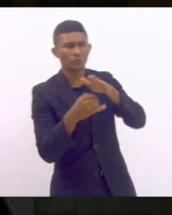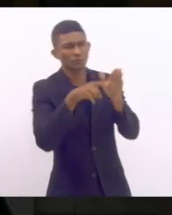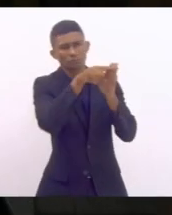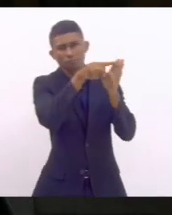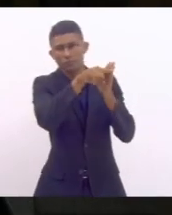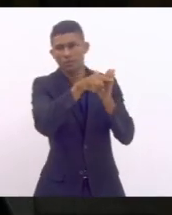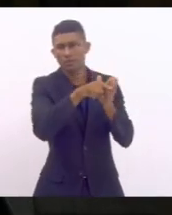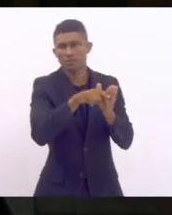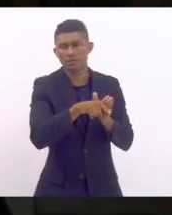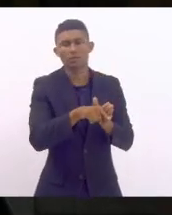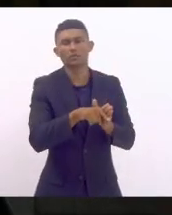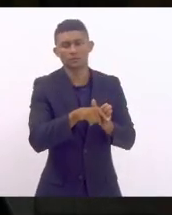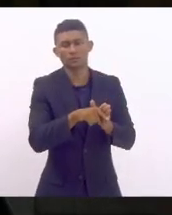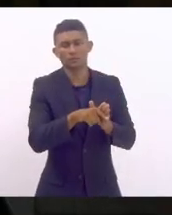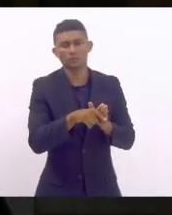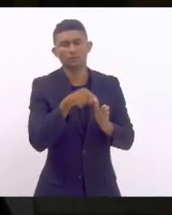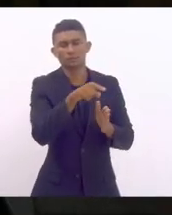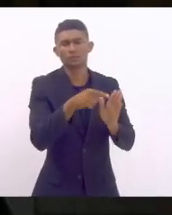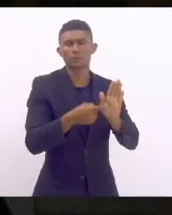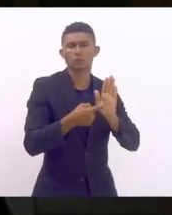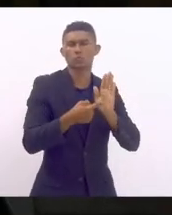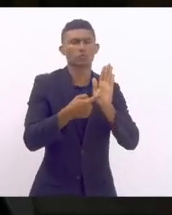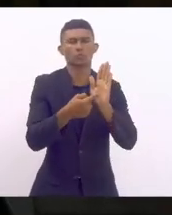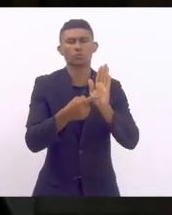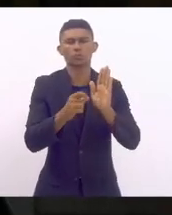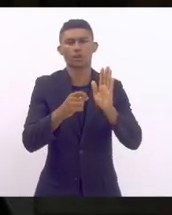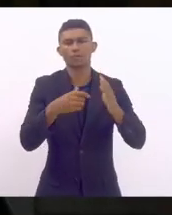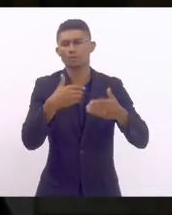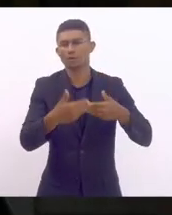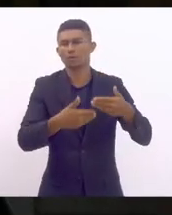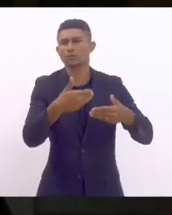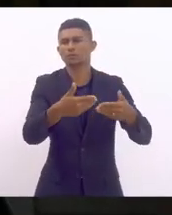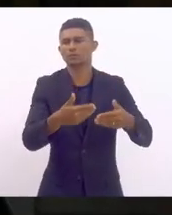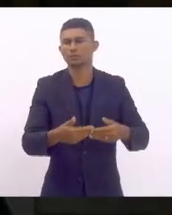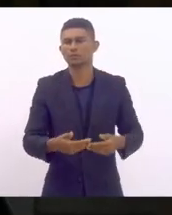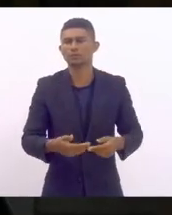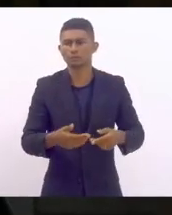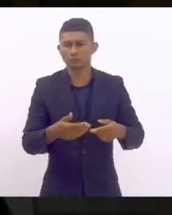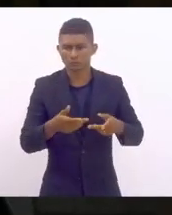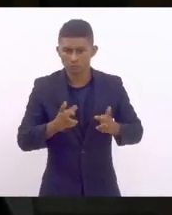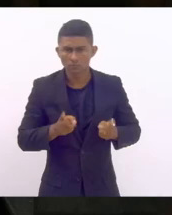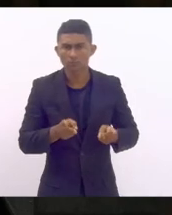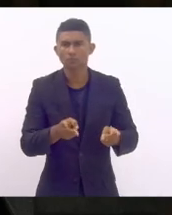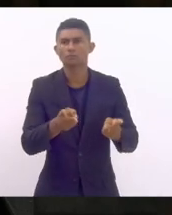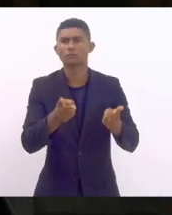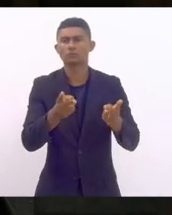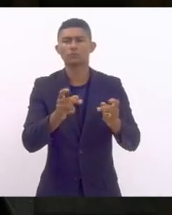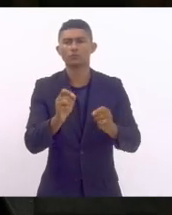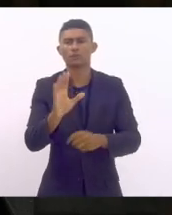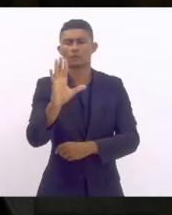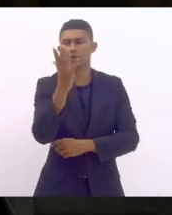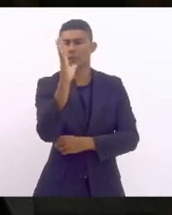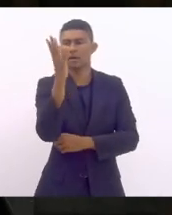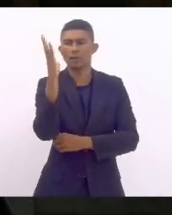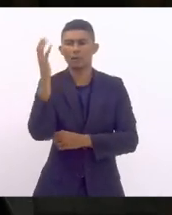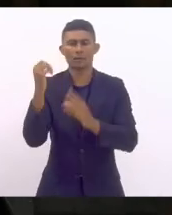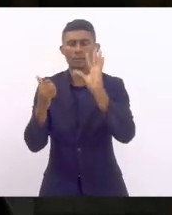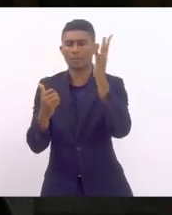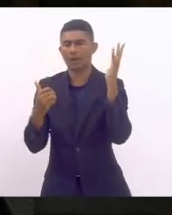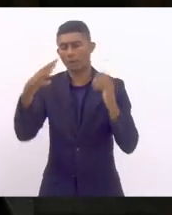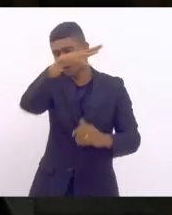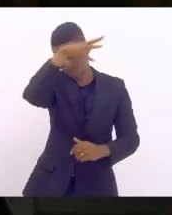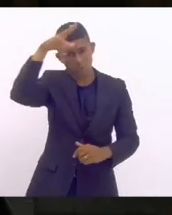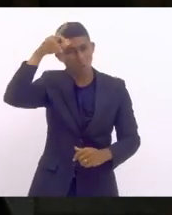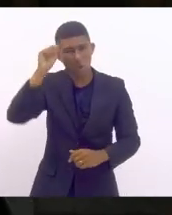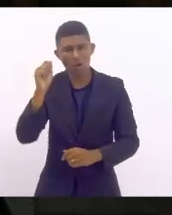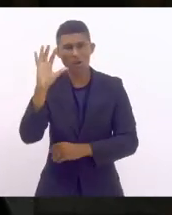Pesquisa reconhecido internacionalmente que revelavam avanço que segue prosperando Infelizmente o desmatamento da Amazônia brasileira então todo